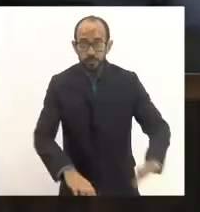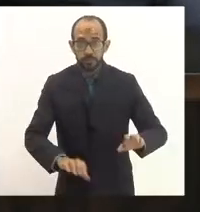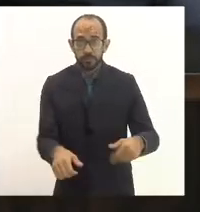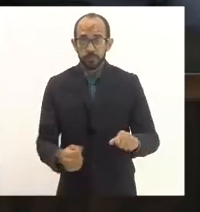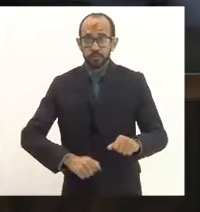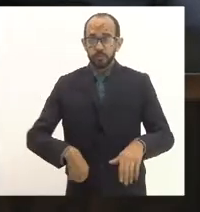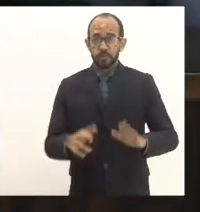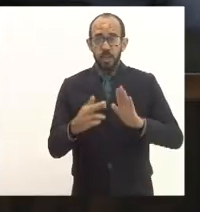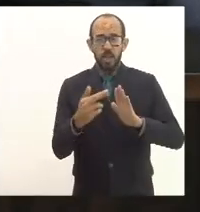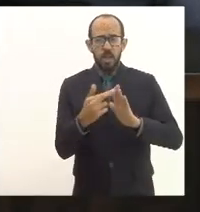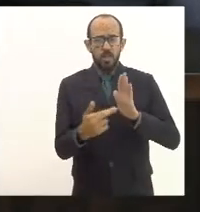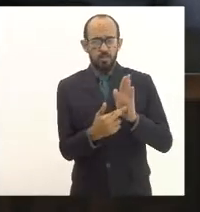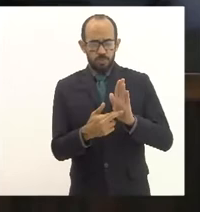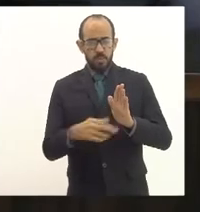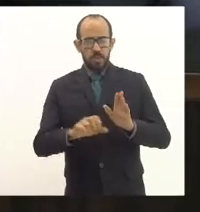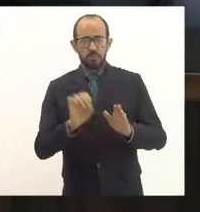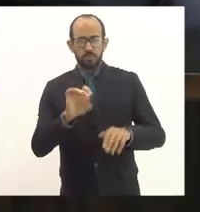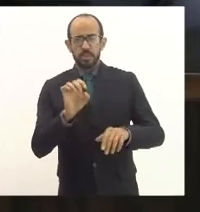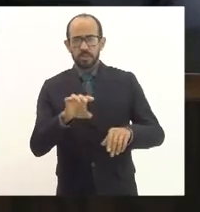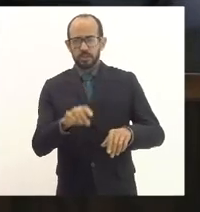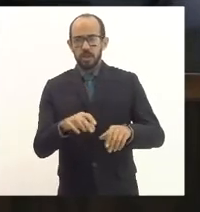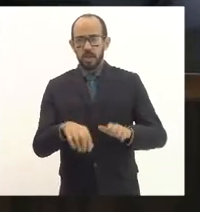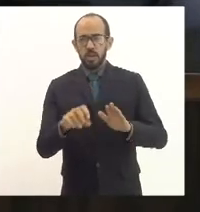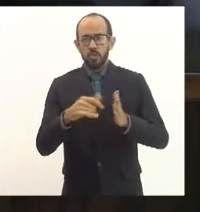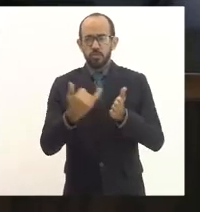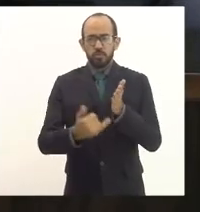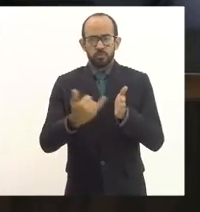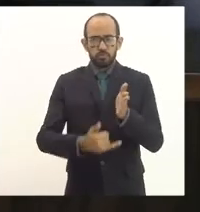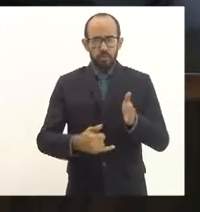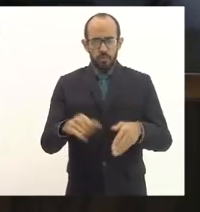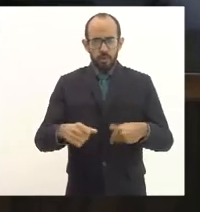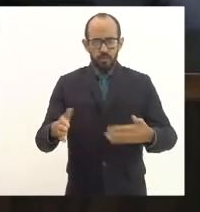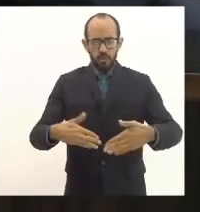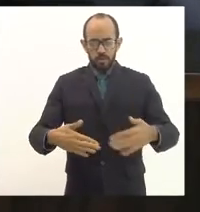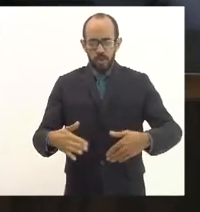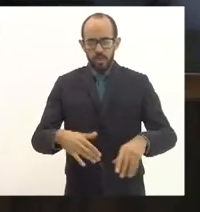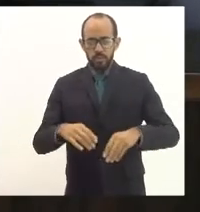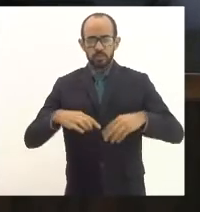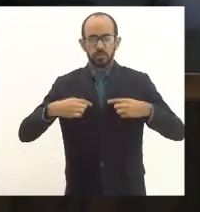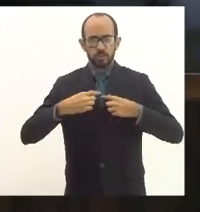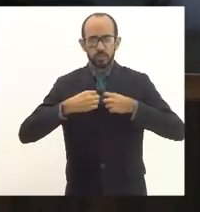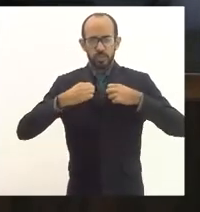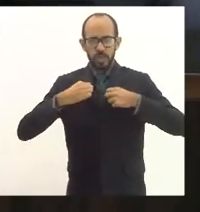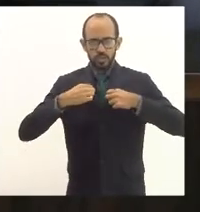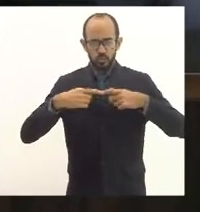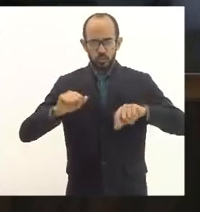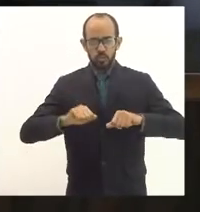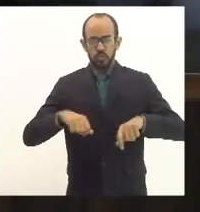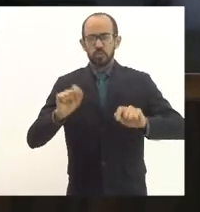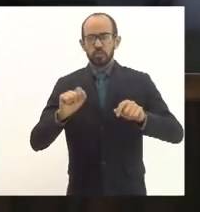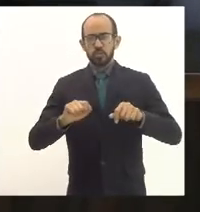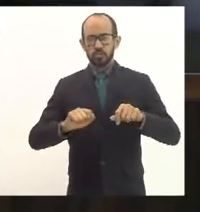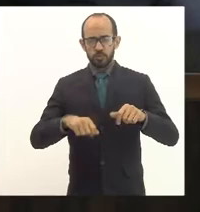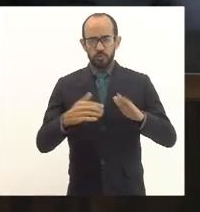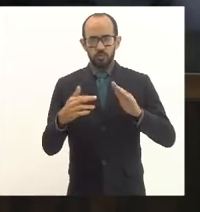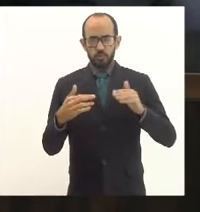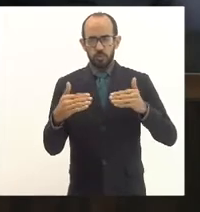para estabelecimentos fabricantes de produtos têxteis, de confecções e aviamentos, nas condições que